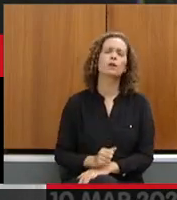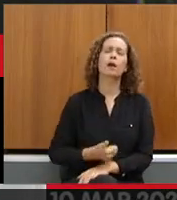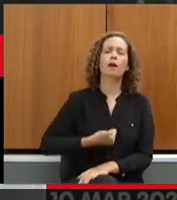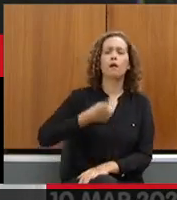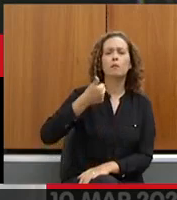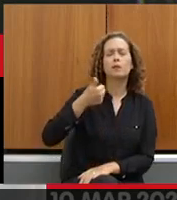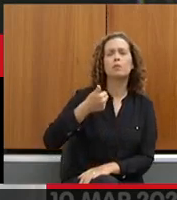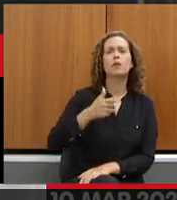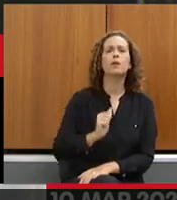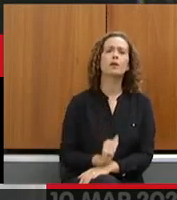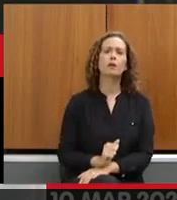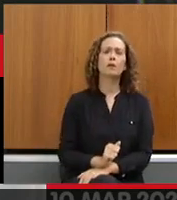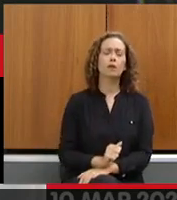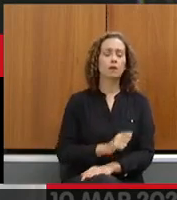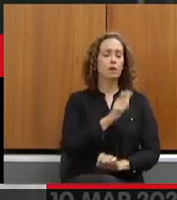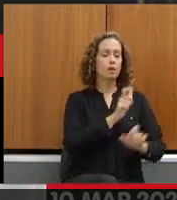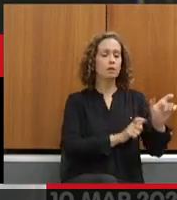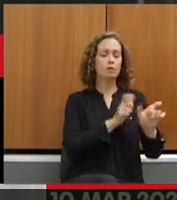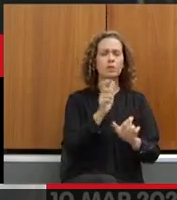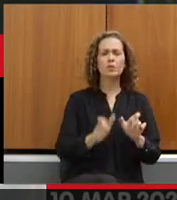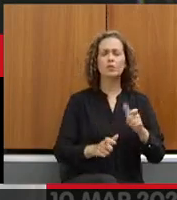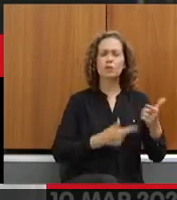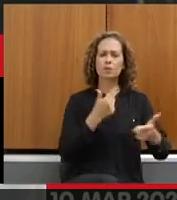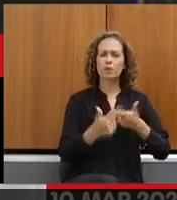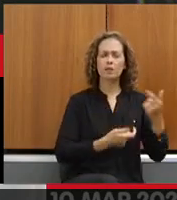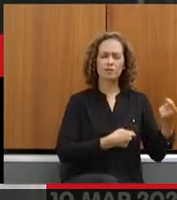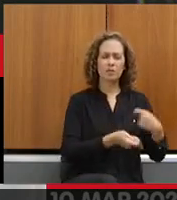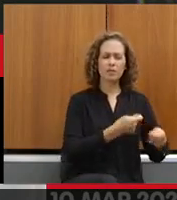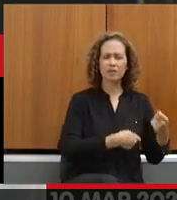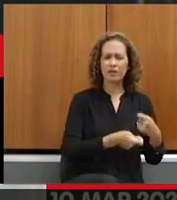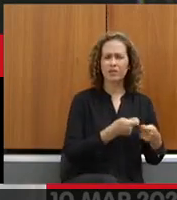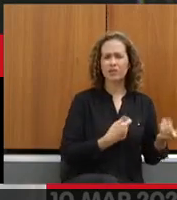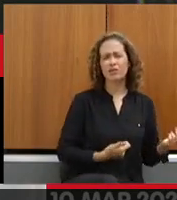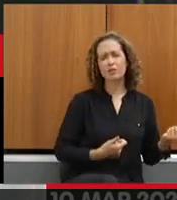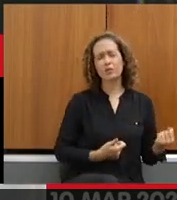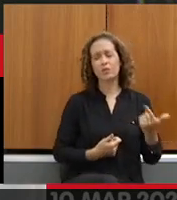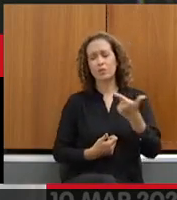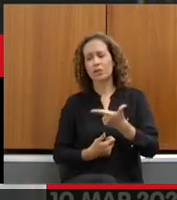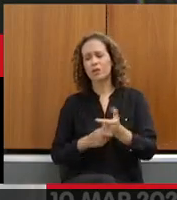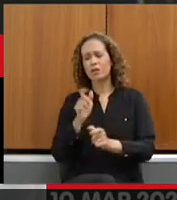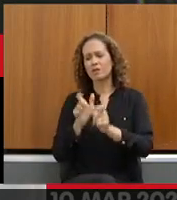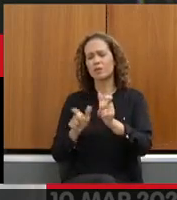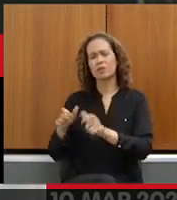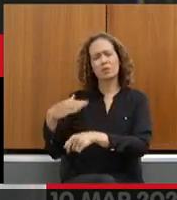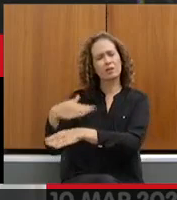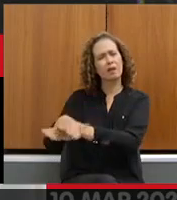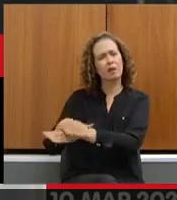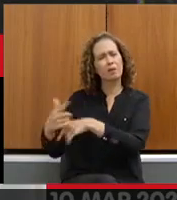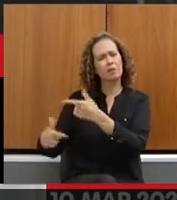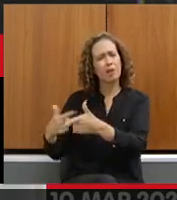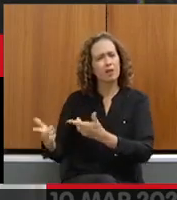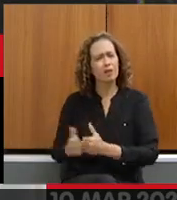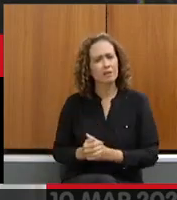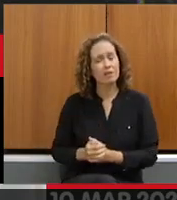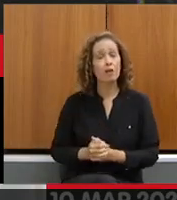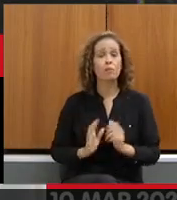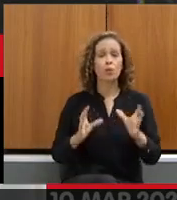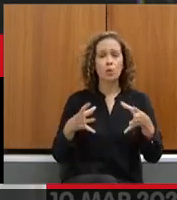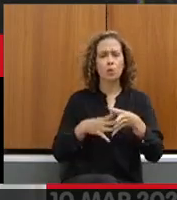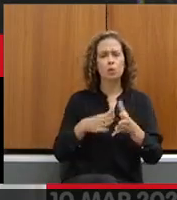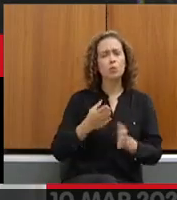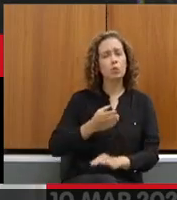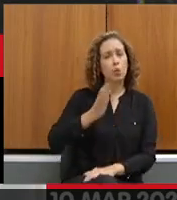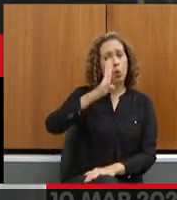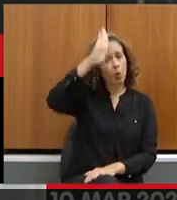vacinação de servidores estão na área burocráticos em face daqueles que estão lá na rua os bombeiros estão sua correndo